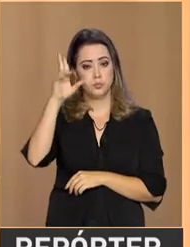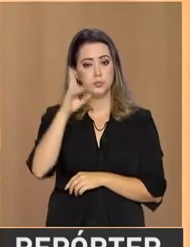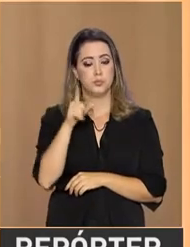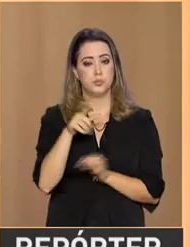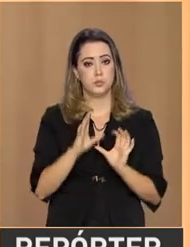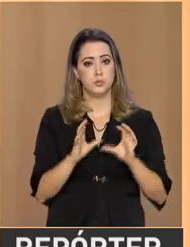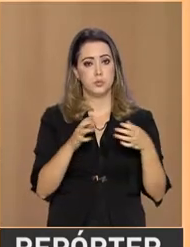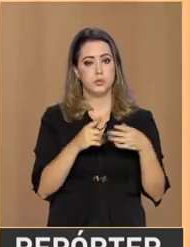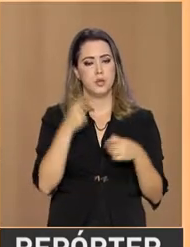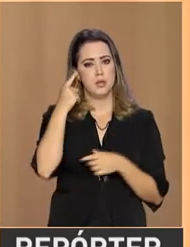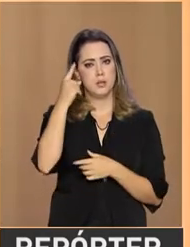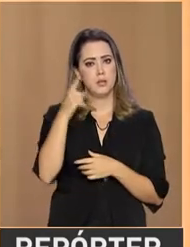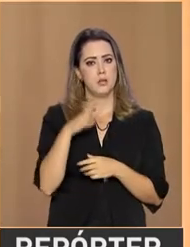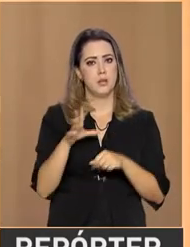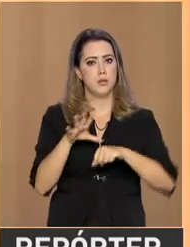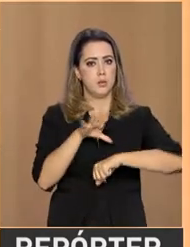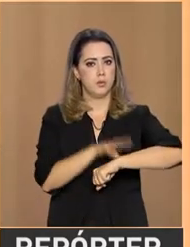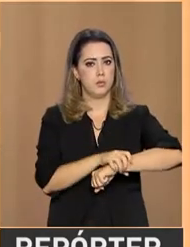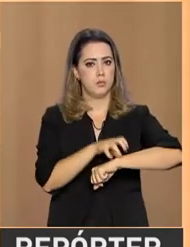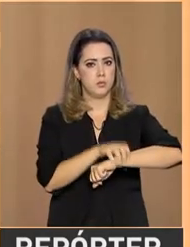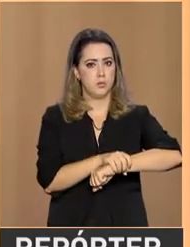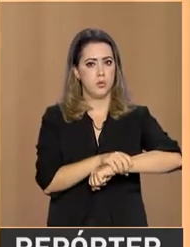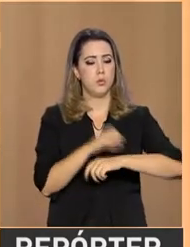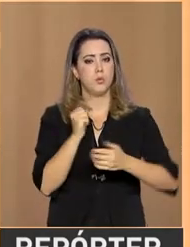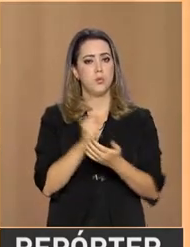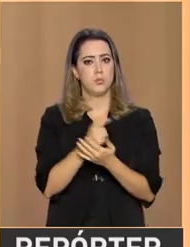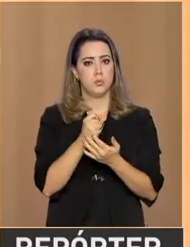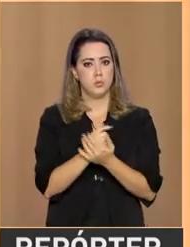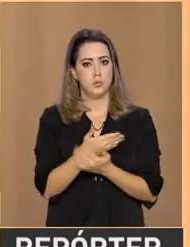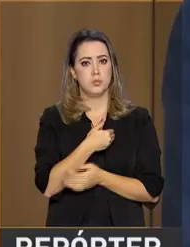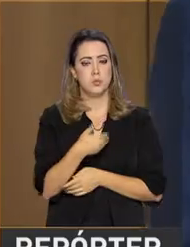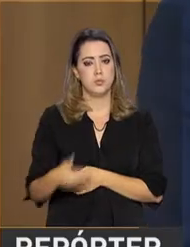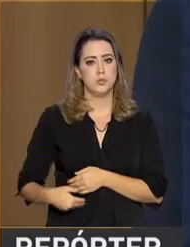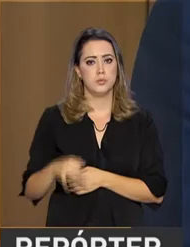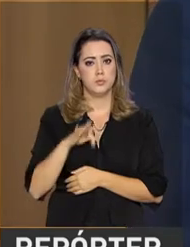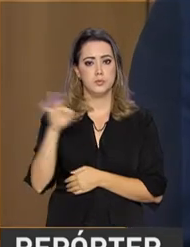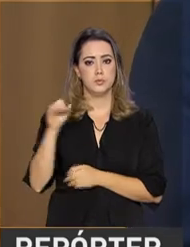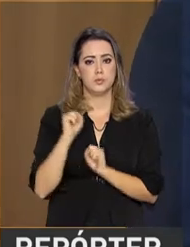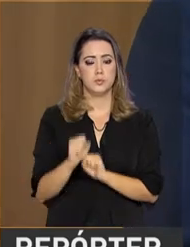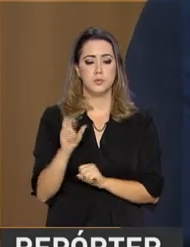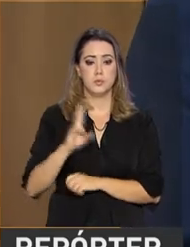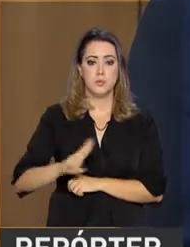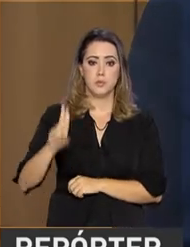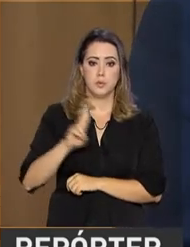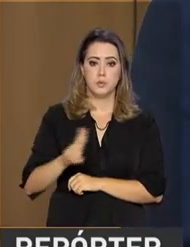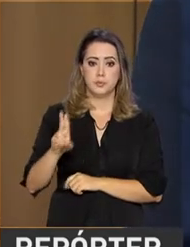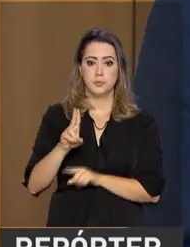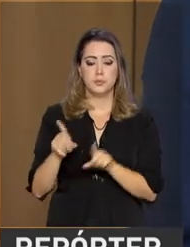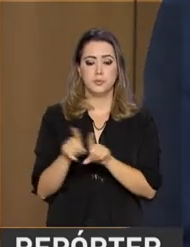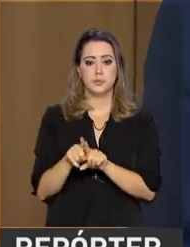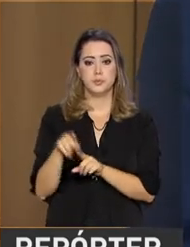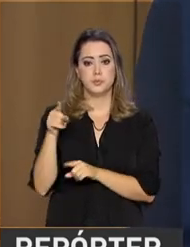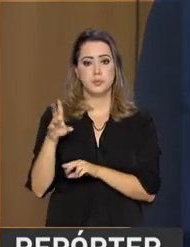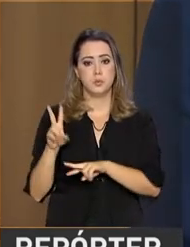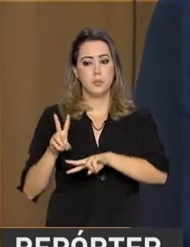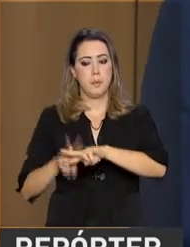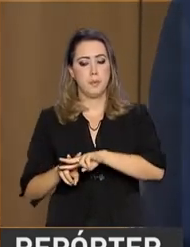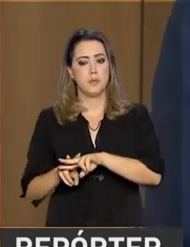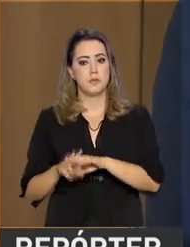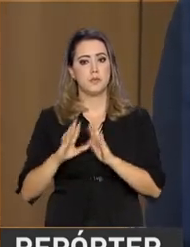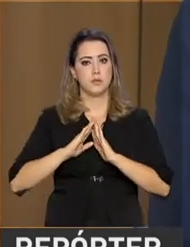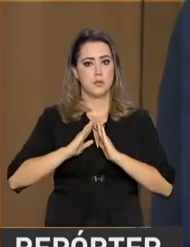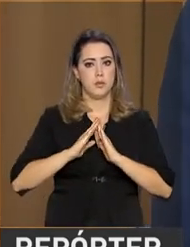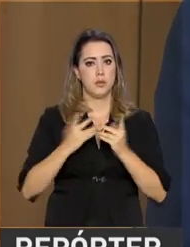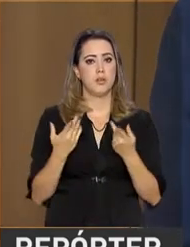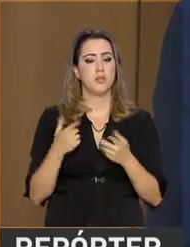órgão, a ideia é que tornozeleiras compradas com recursos federais possam ser utilizadas para prisões